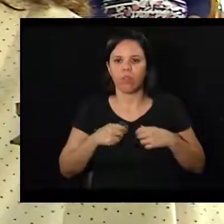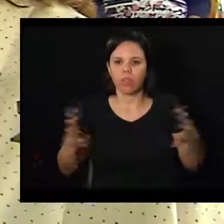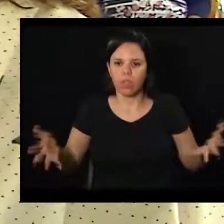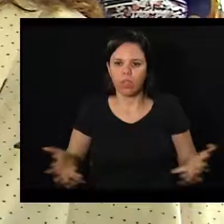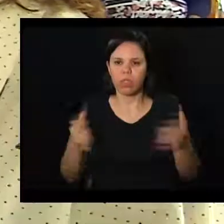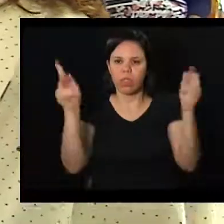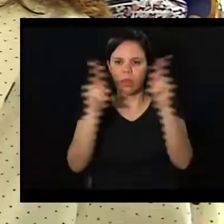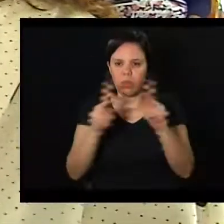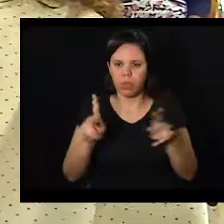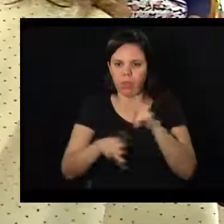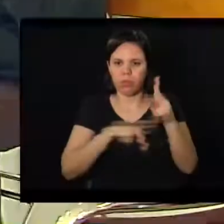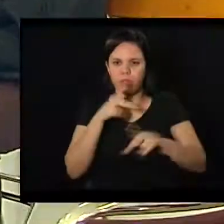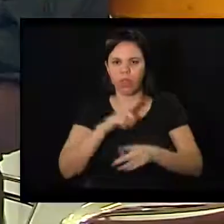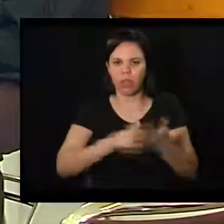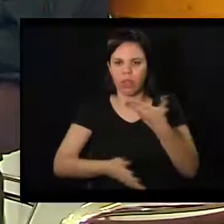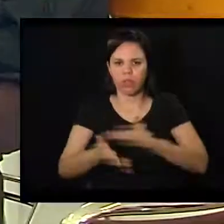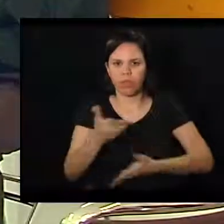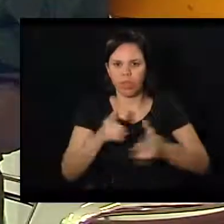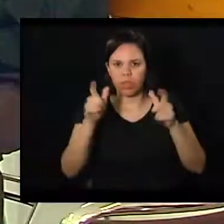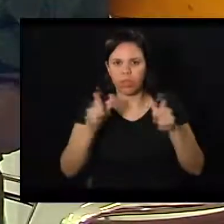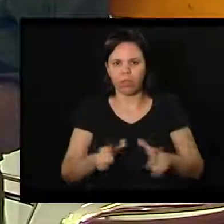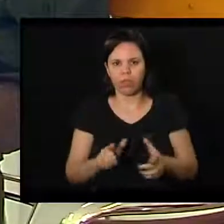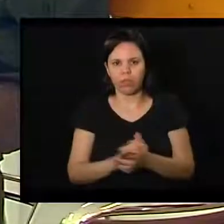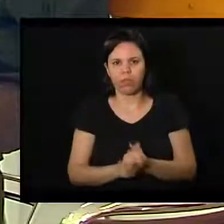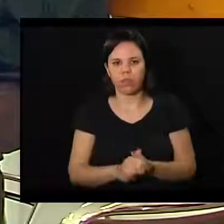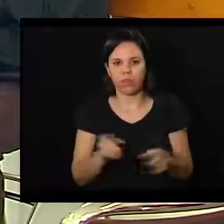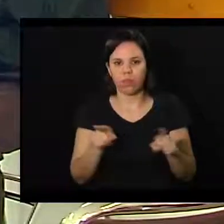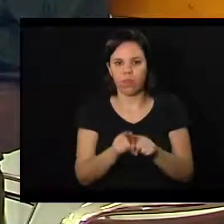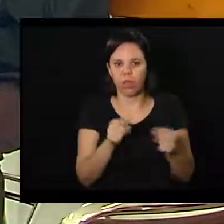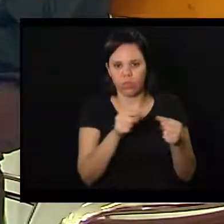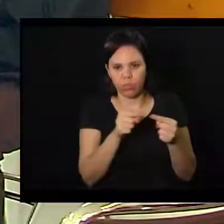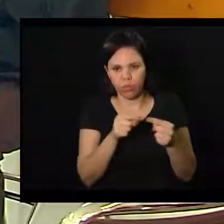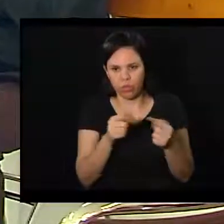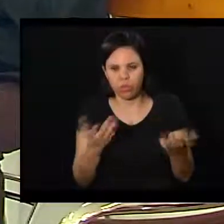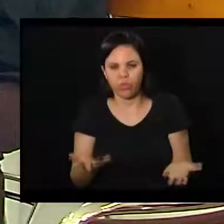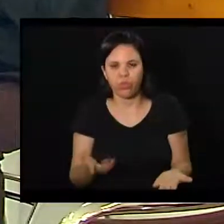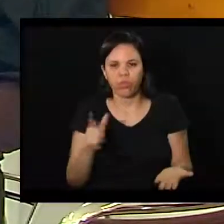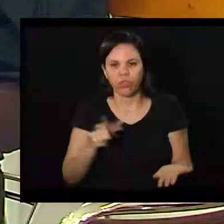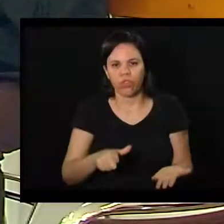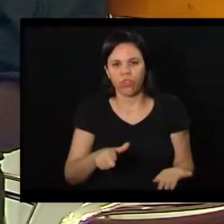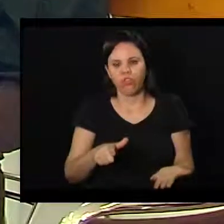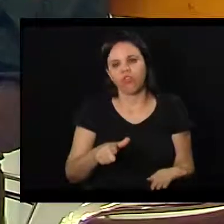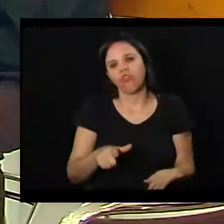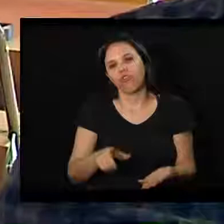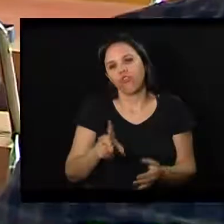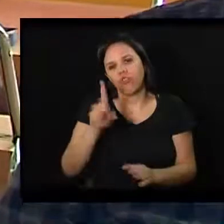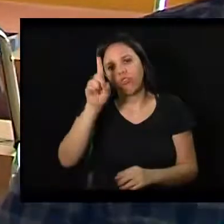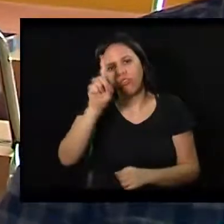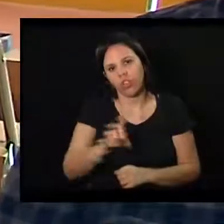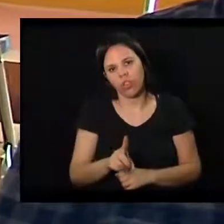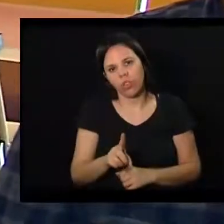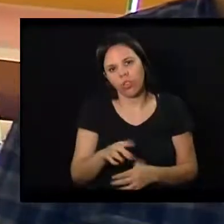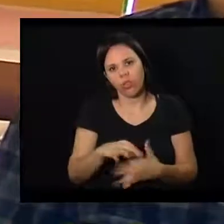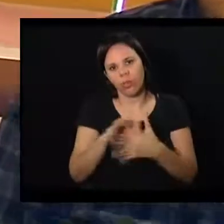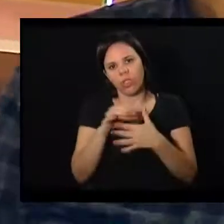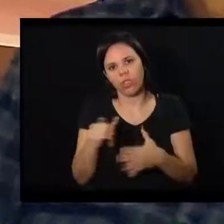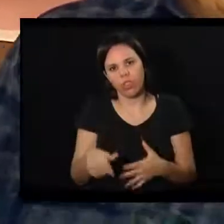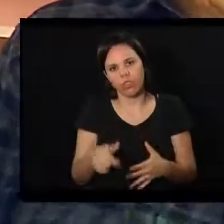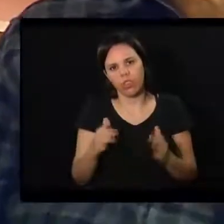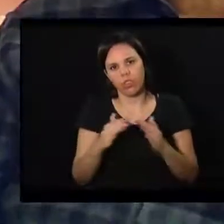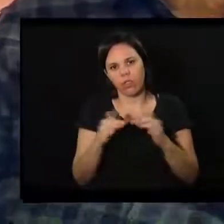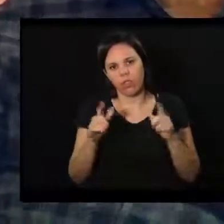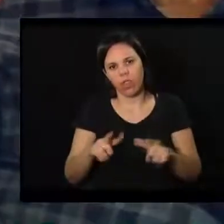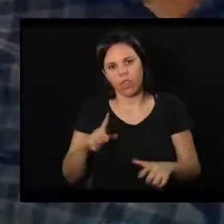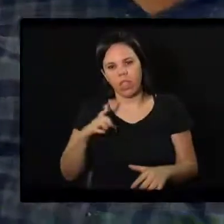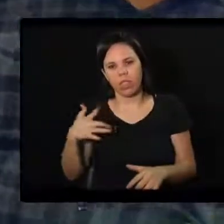pessoas tinham afinidade com aquele local. Ainda de acordo com o assistente do diretor-presidente da casa, as prioridades por aqui são a saúde para ter um